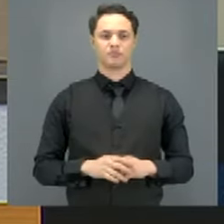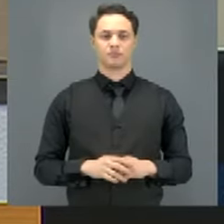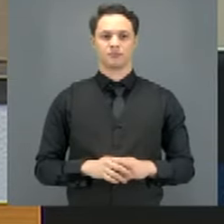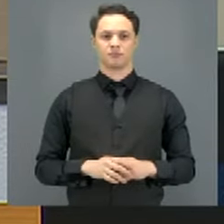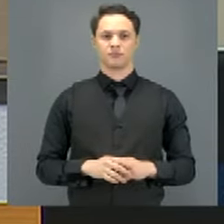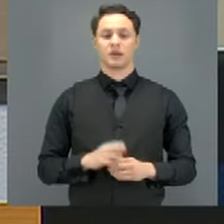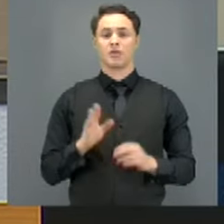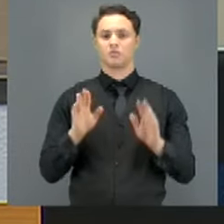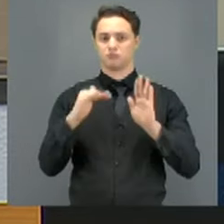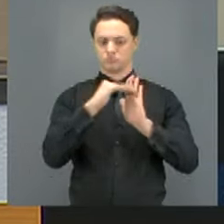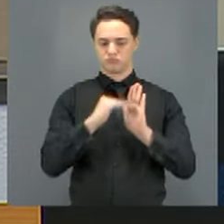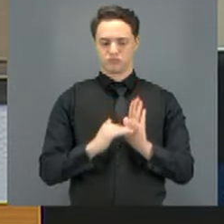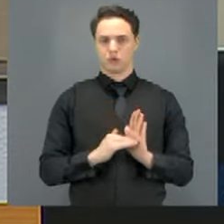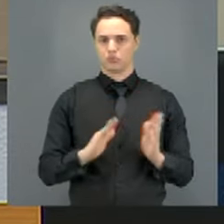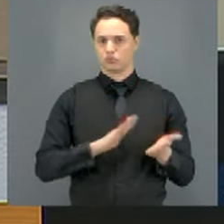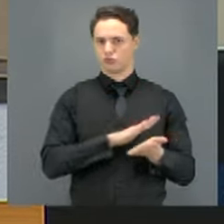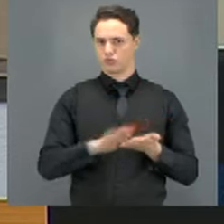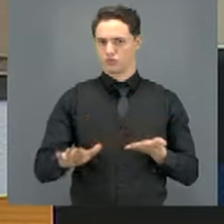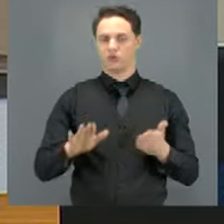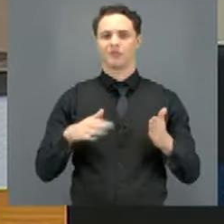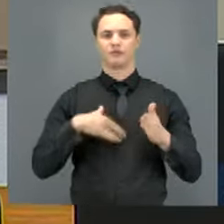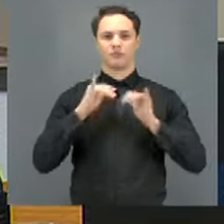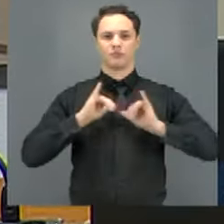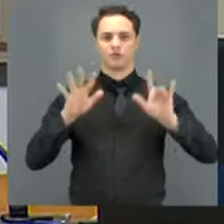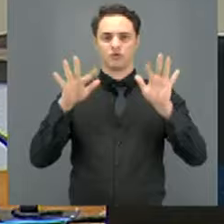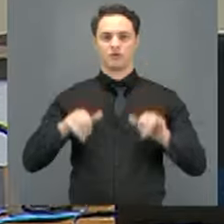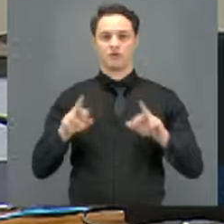Não havendo nada mais a tratar, declaro encerrada a